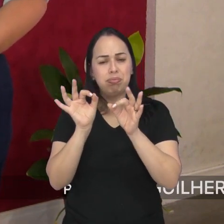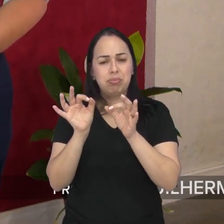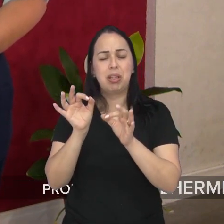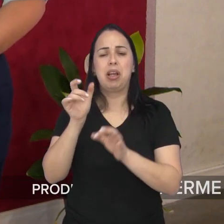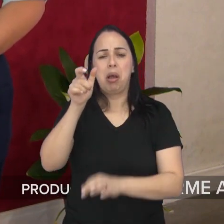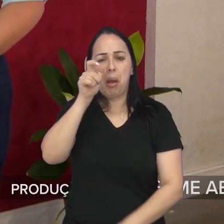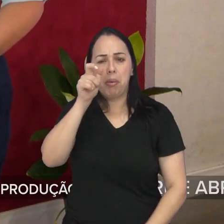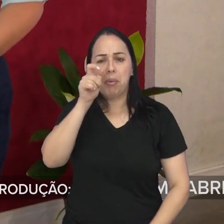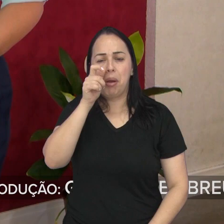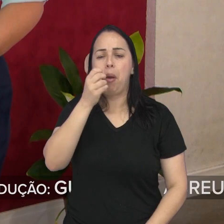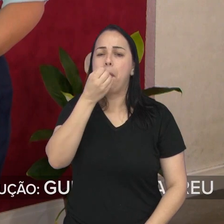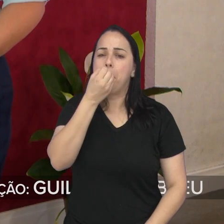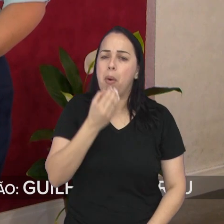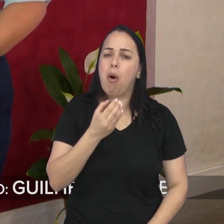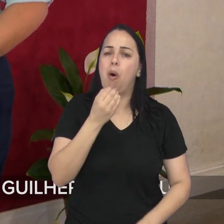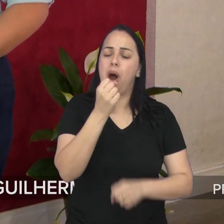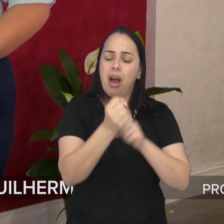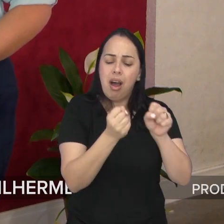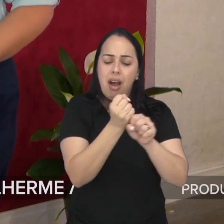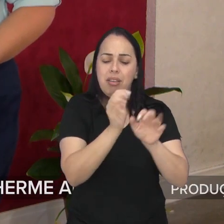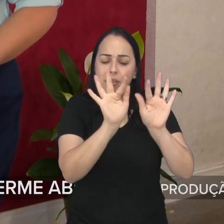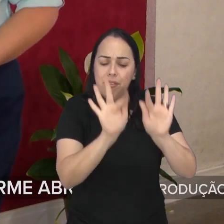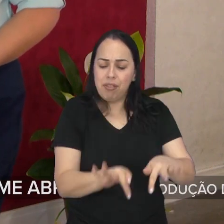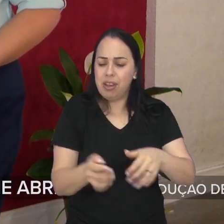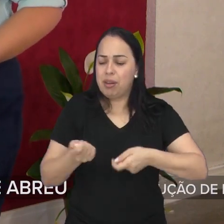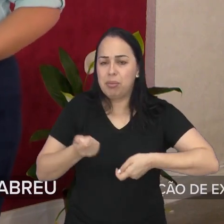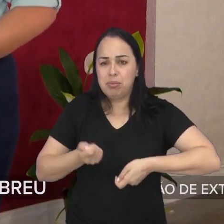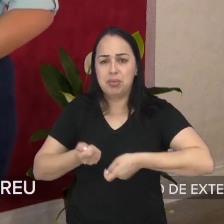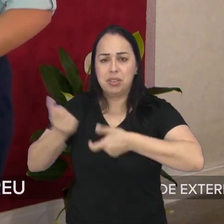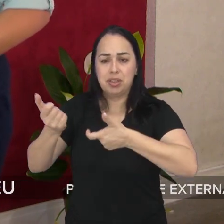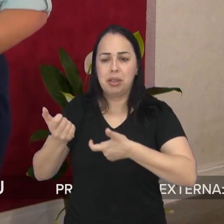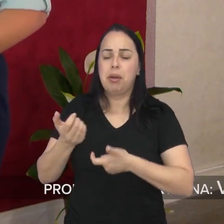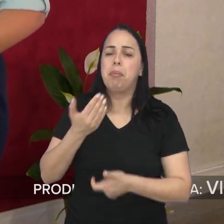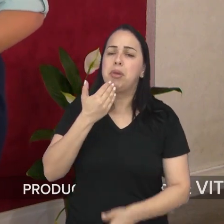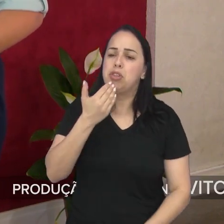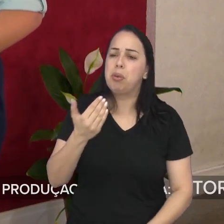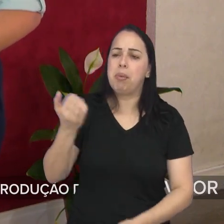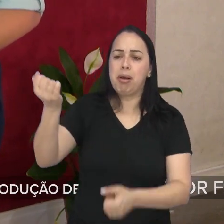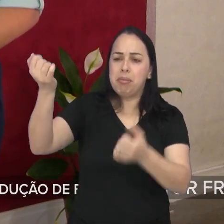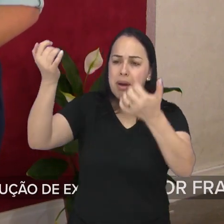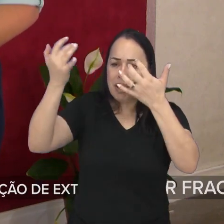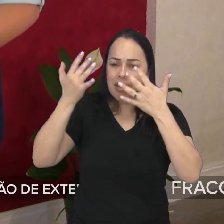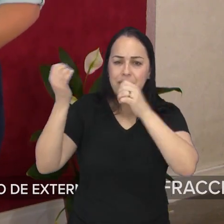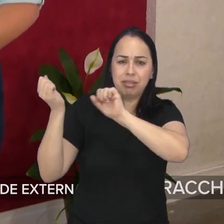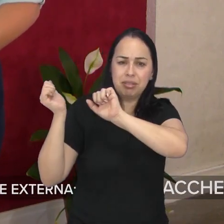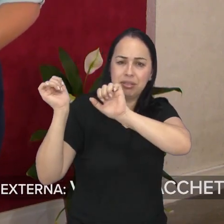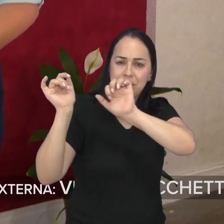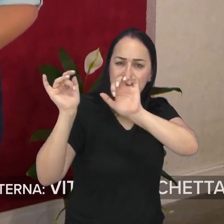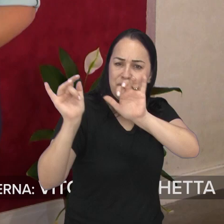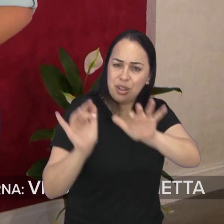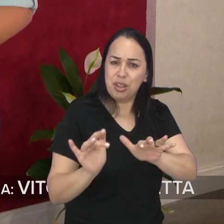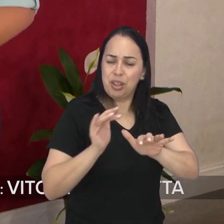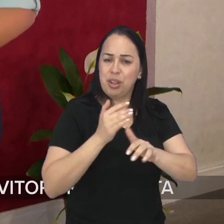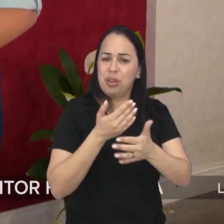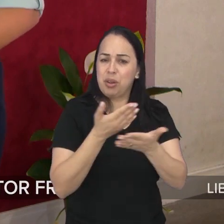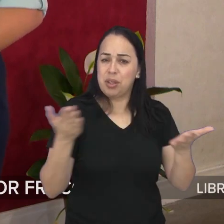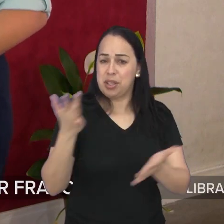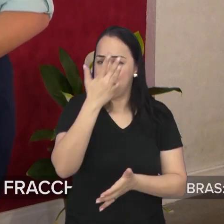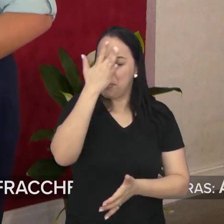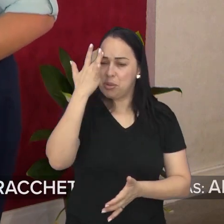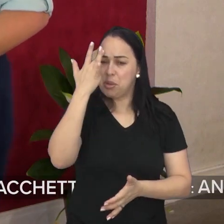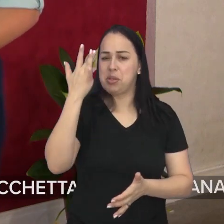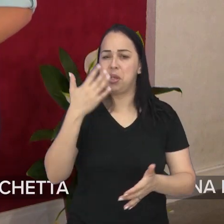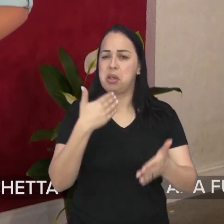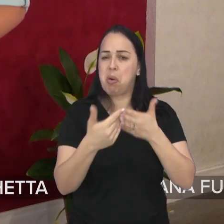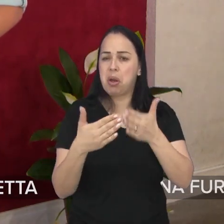programa. Um excelente finalzinho de ano, um excelente ano novo. Posso pedir uma bênção para todos nós, uma bênção ecumênica que atinja todas as pessoas